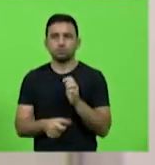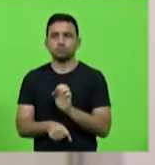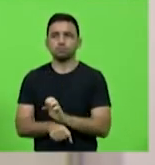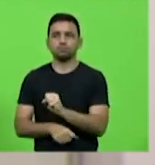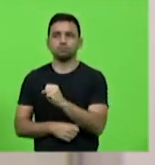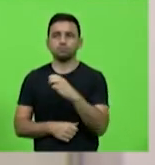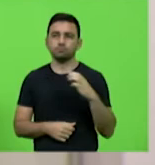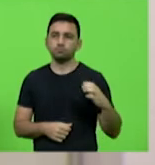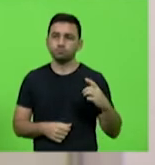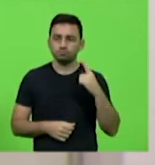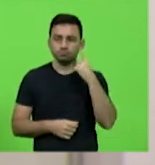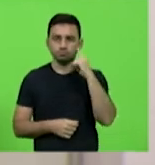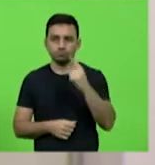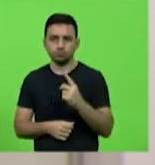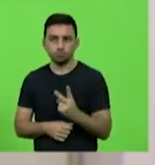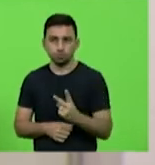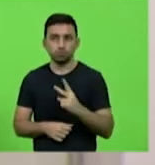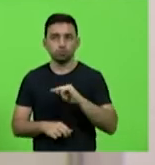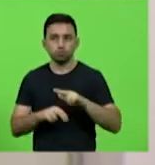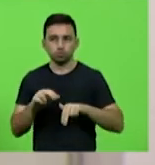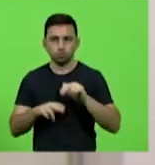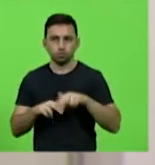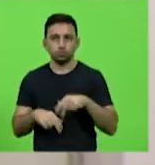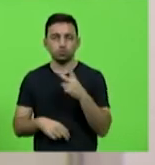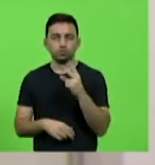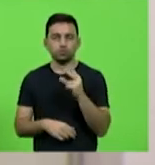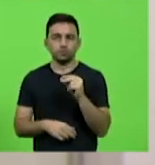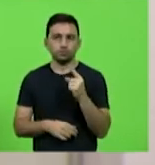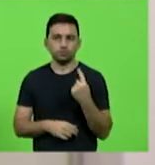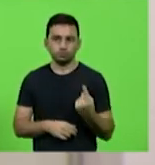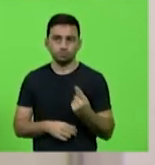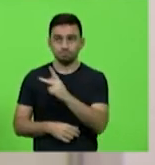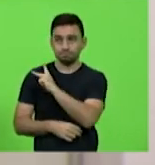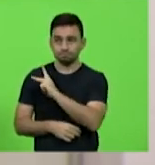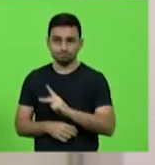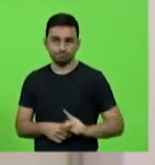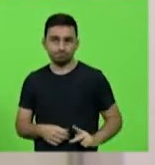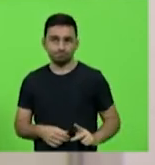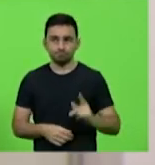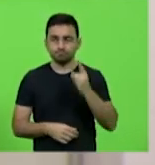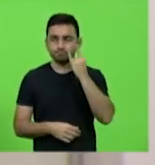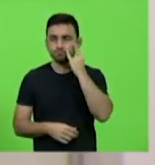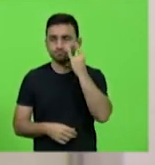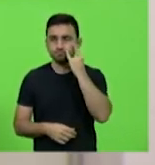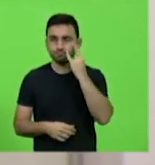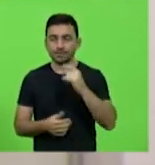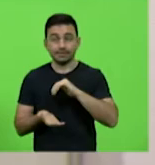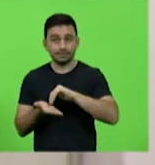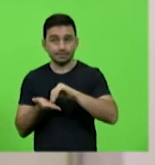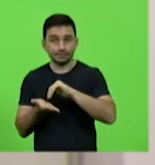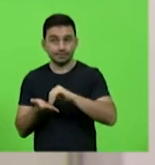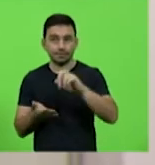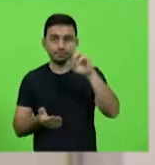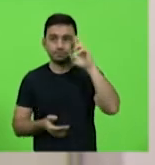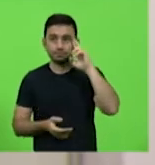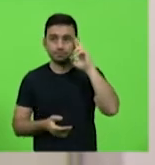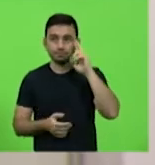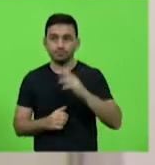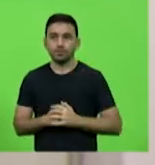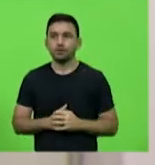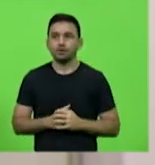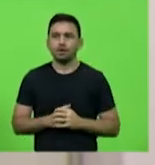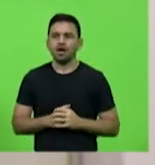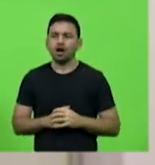Catarina, realizada em 2 de junho de 2021. Presidência, deputado Mauro de Nadal. Secretaria, deputado Ricardo Alba.